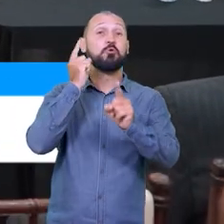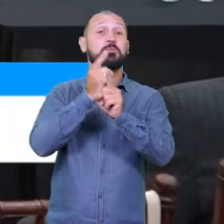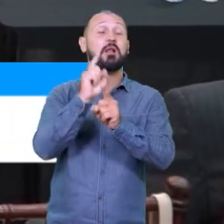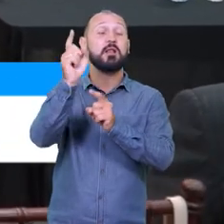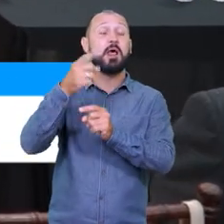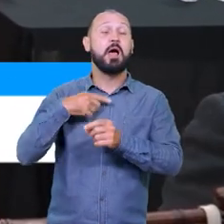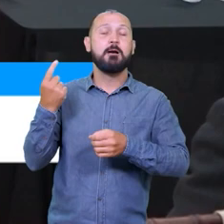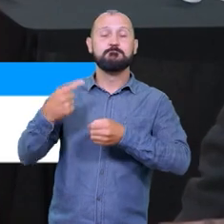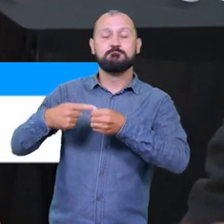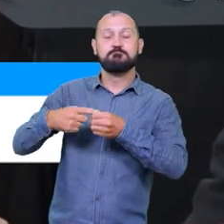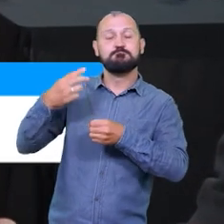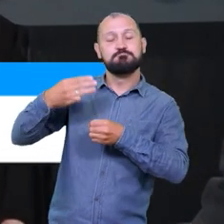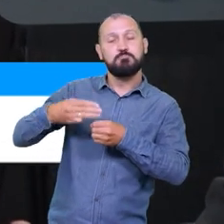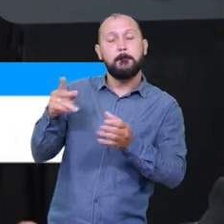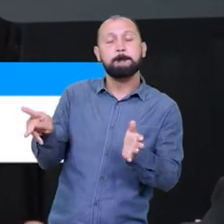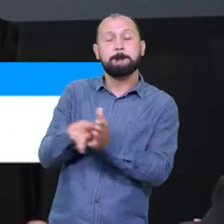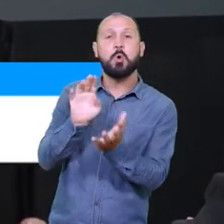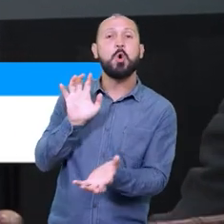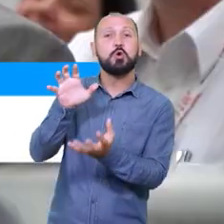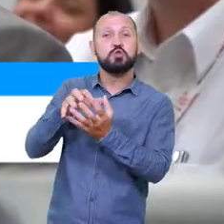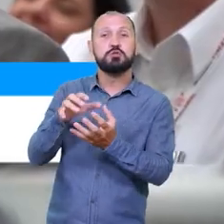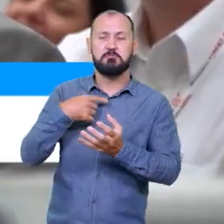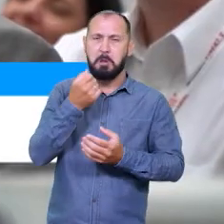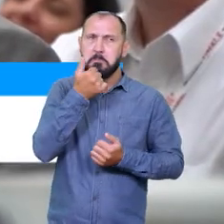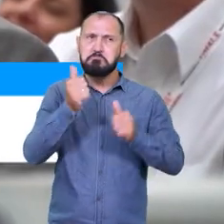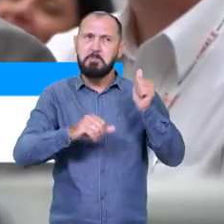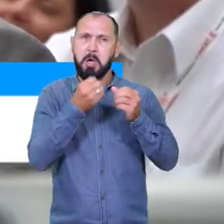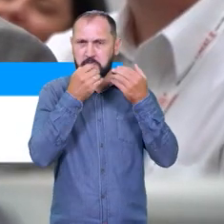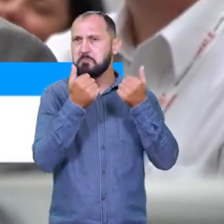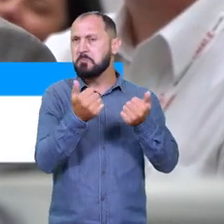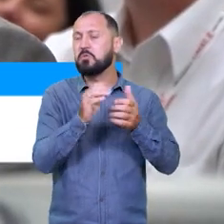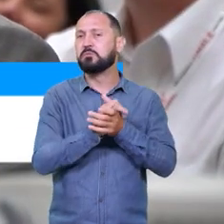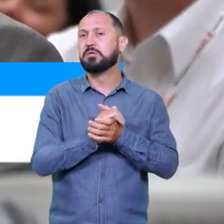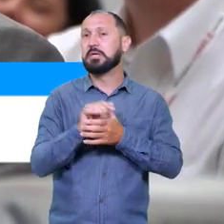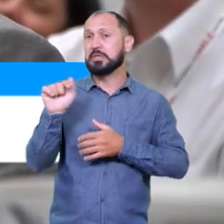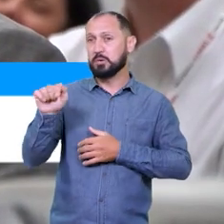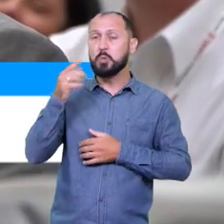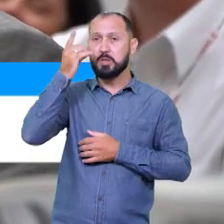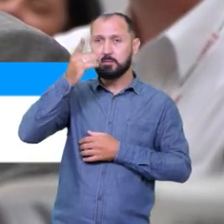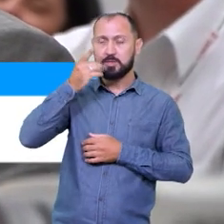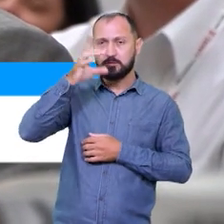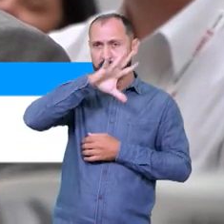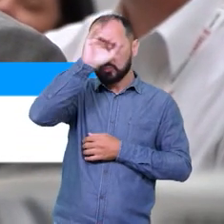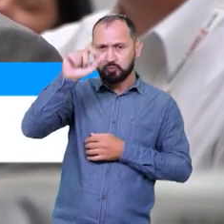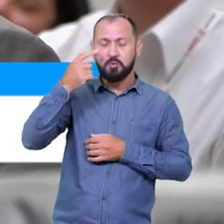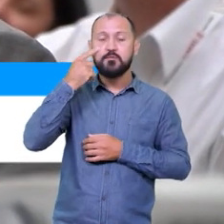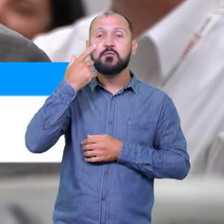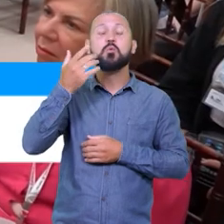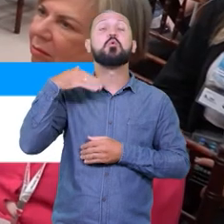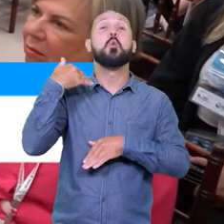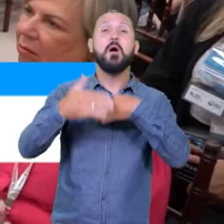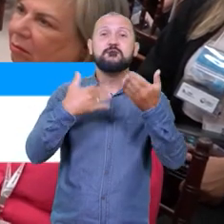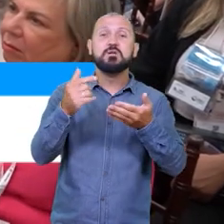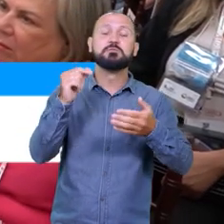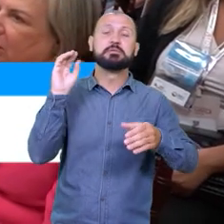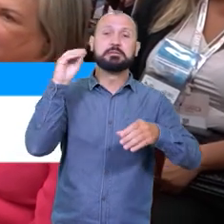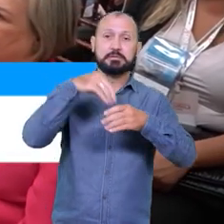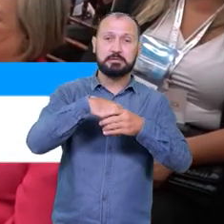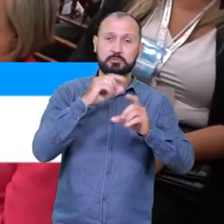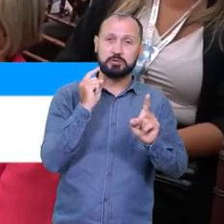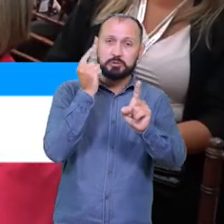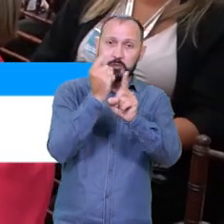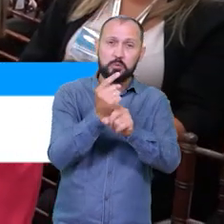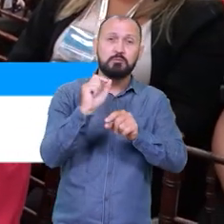entidade realizada em Recife avaliando o evento de forma satisfatória para o parlamentar isso mato-grossense os avanços